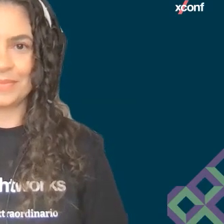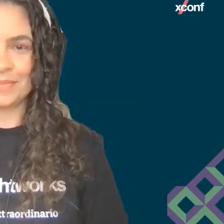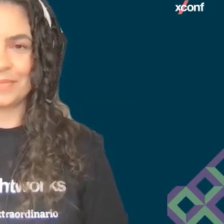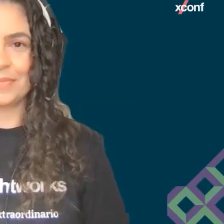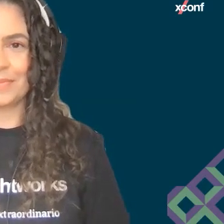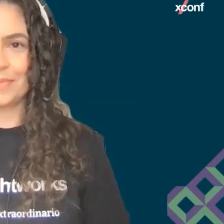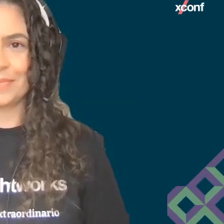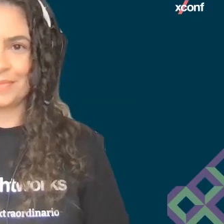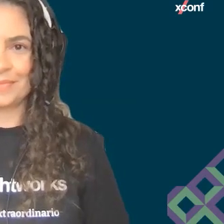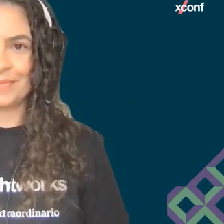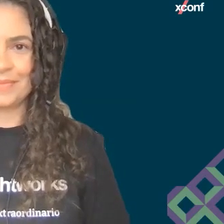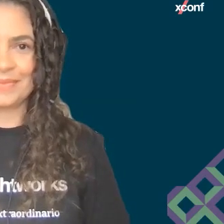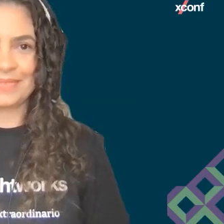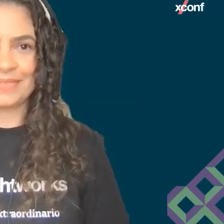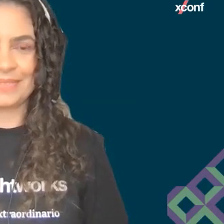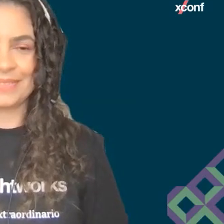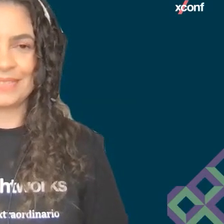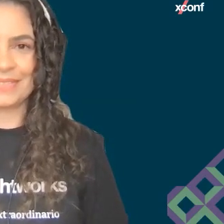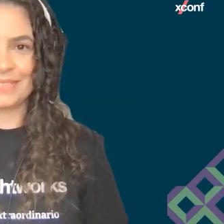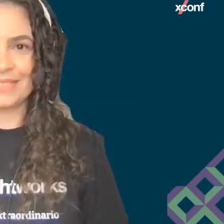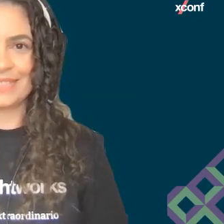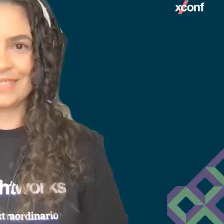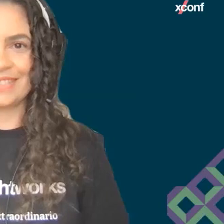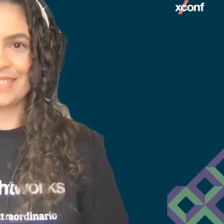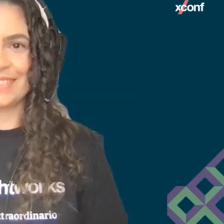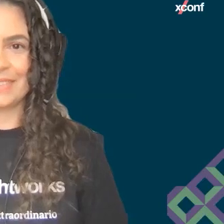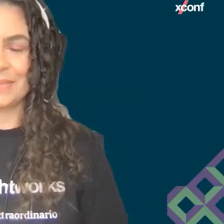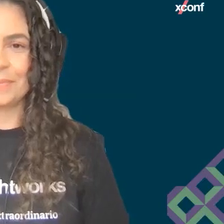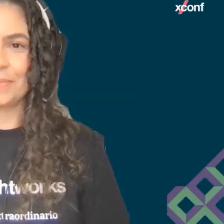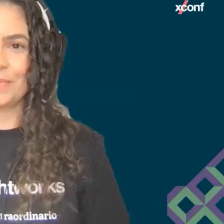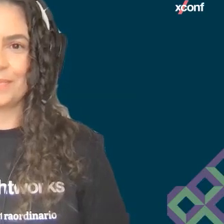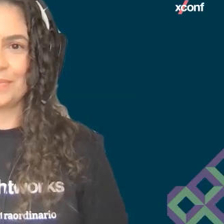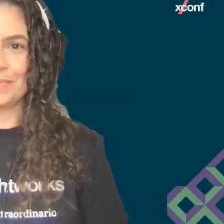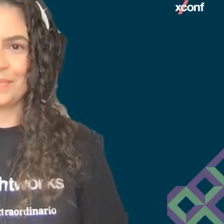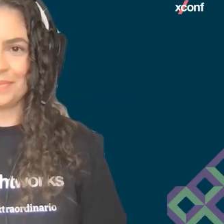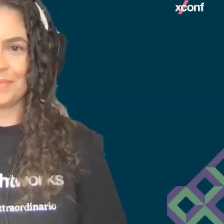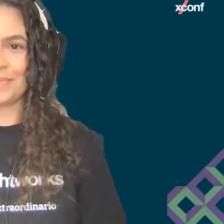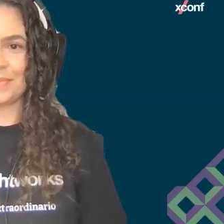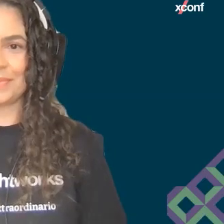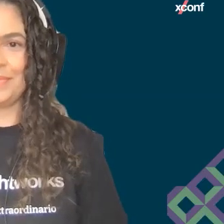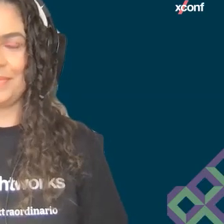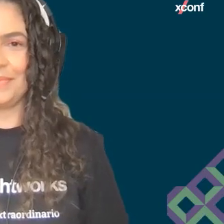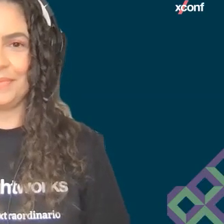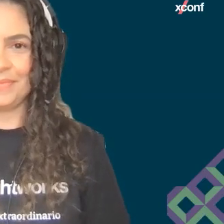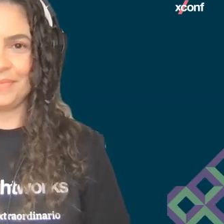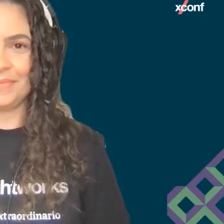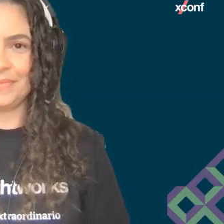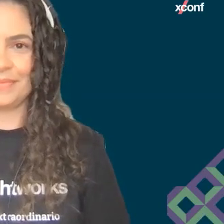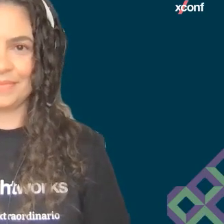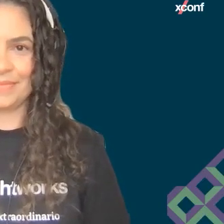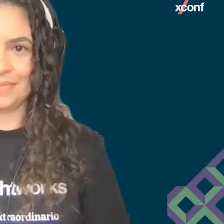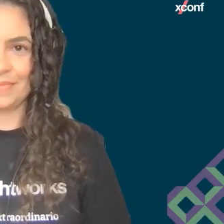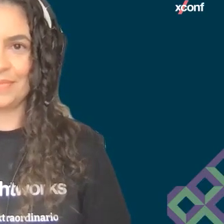pescoço. Estou com a camisa preta e o azul do XConf temático, com